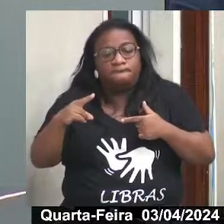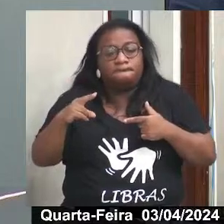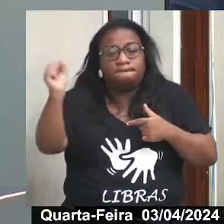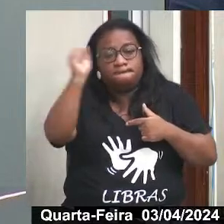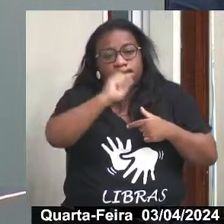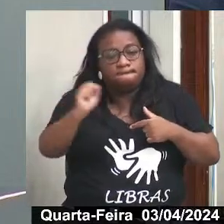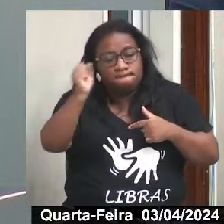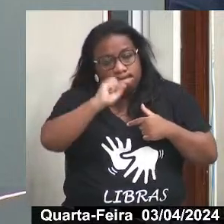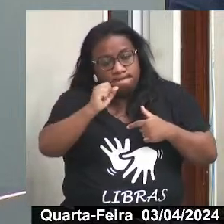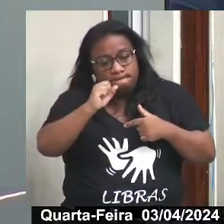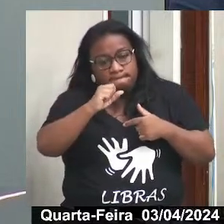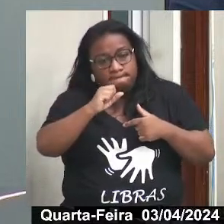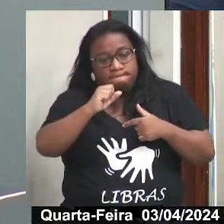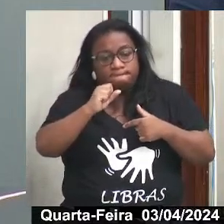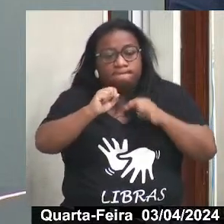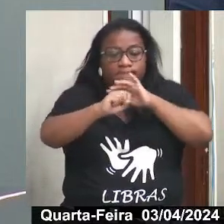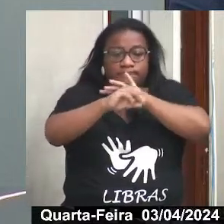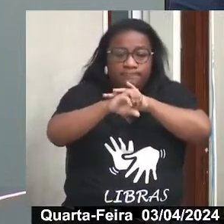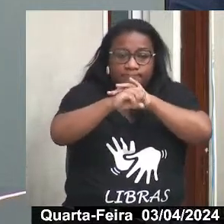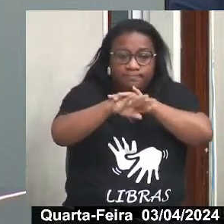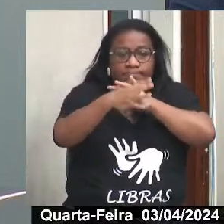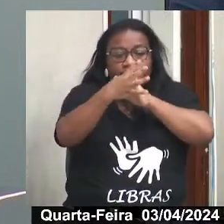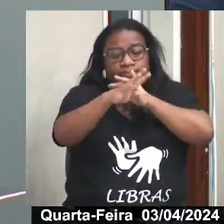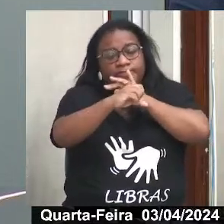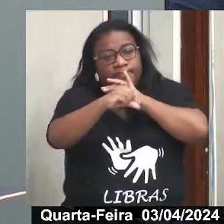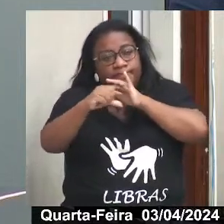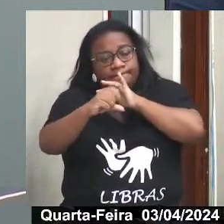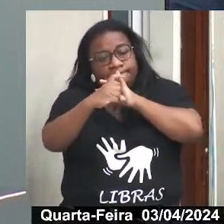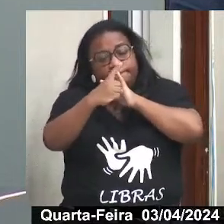Rodrigo Arantes, Aline Mão dos Santos e Ricardo Almeida dos Santos. Indicação